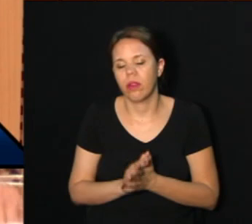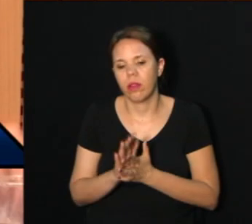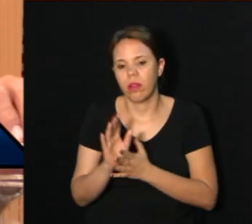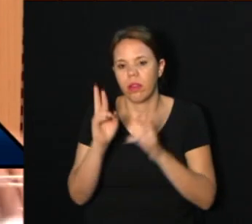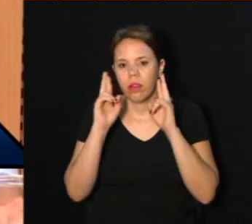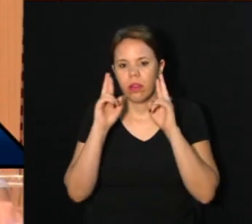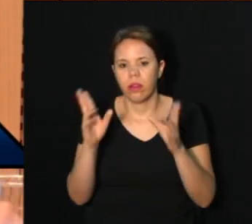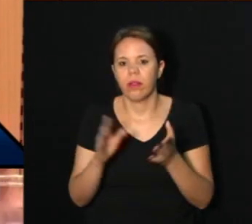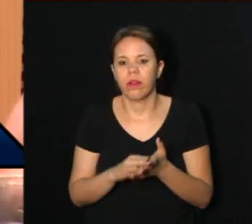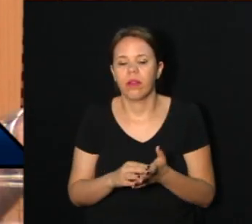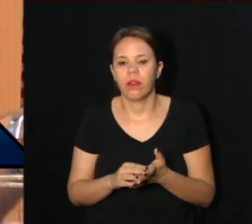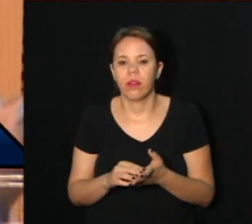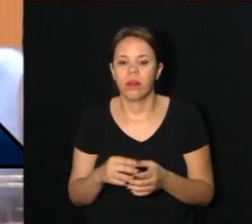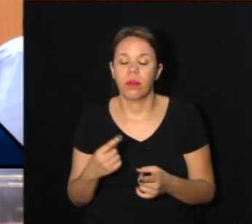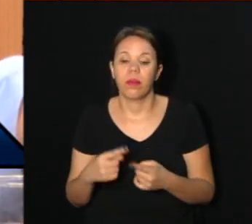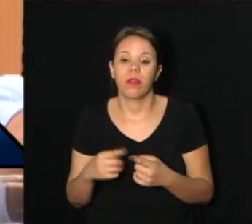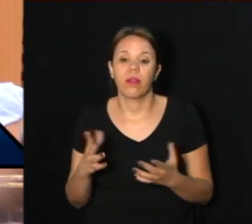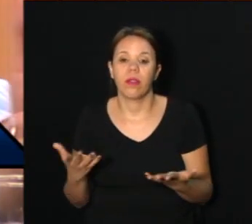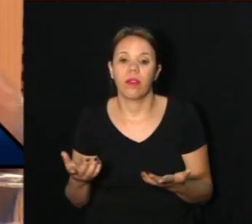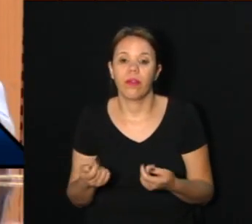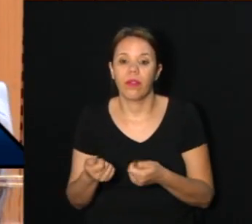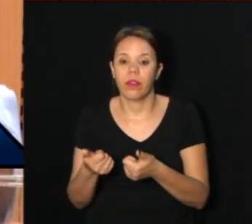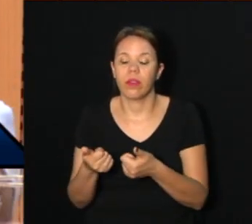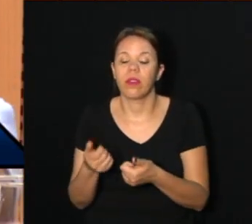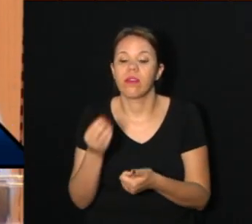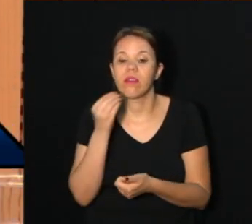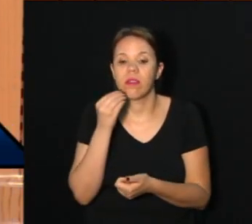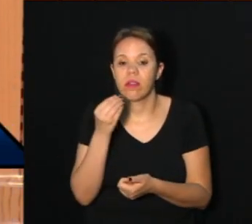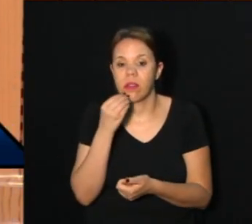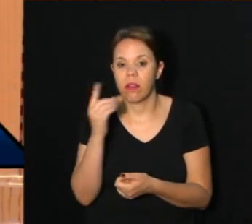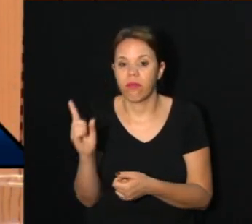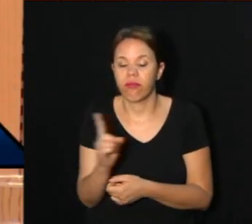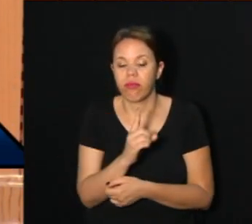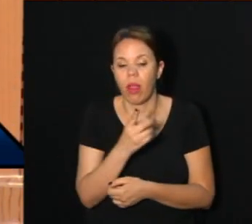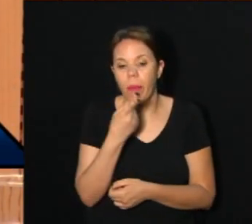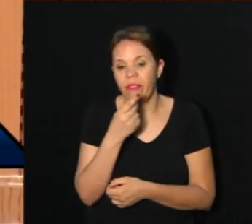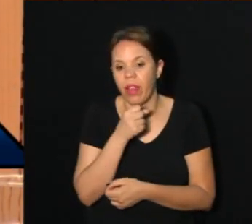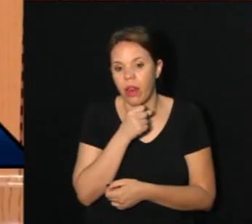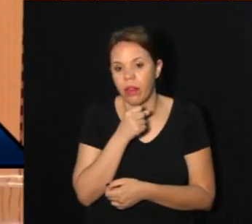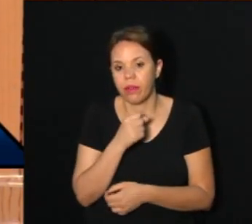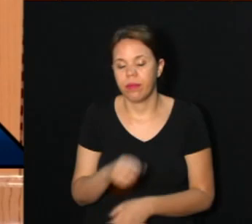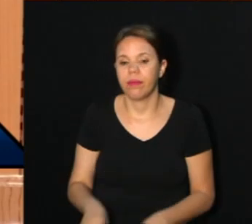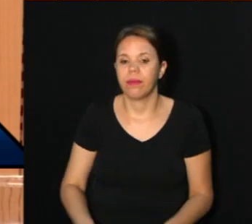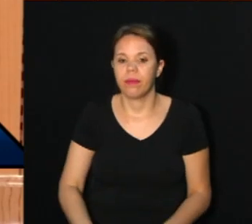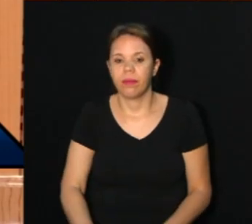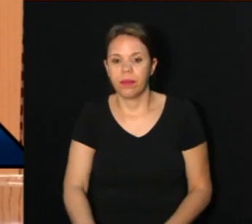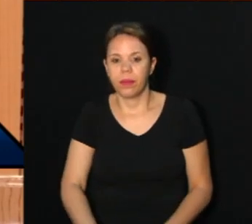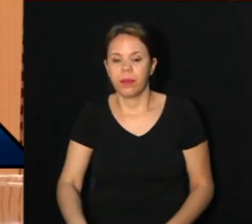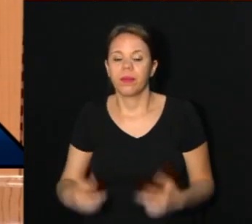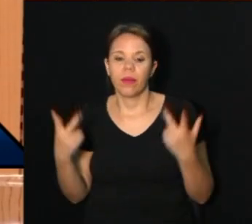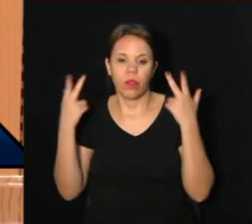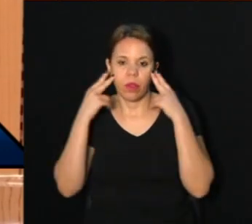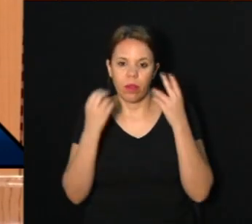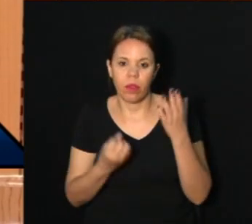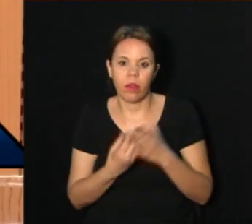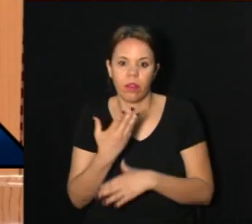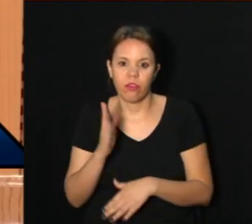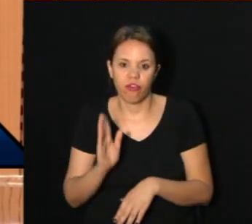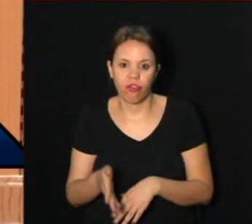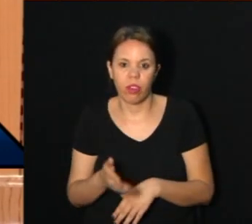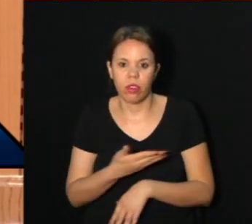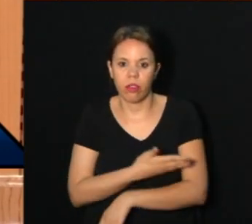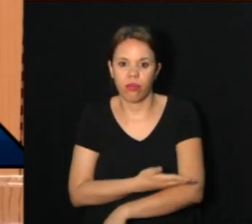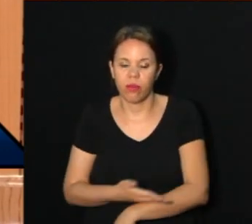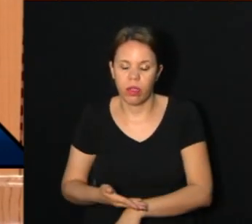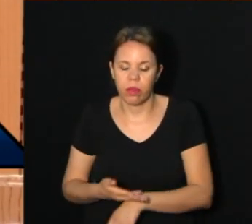respeitar, até porque foi dado o espaço para que contribuísse. Mas é normal que isso ocorra, nós já estamos, até certo